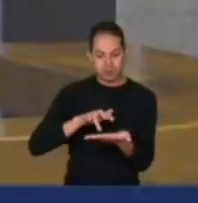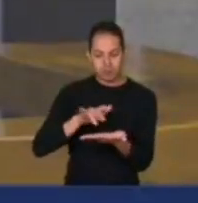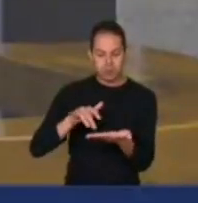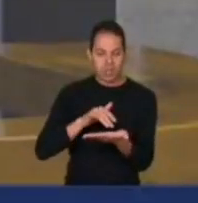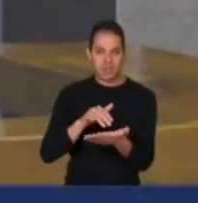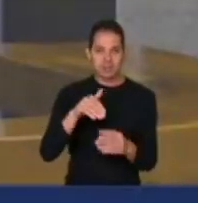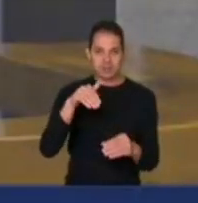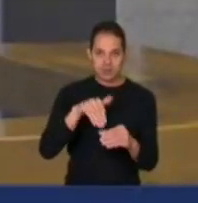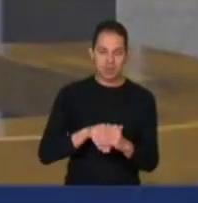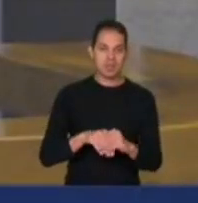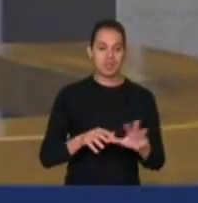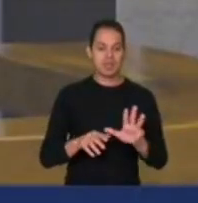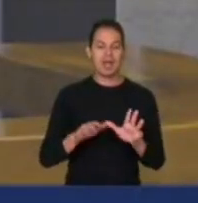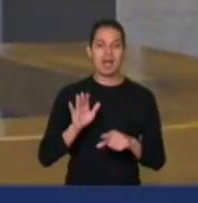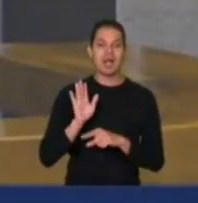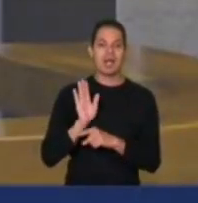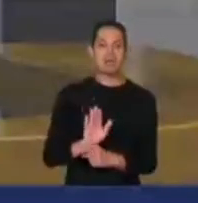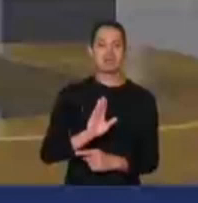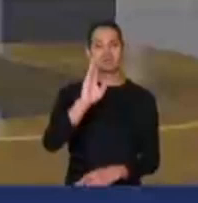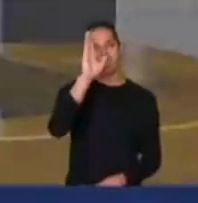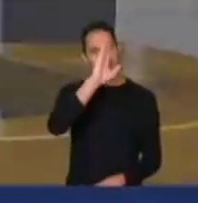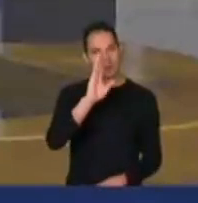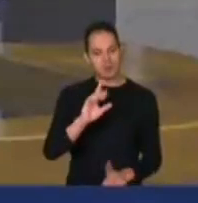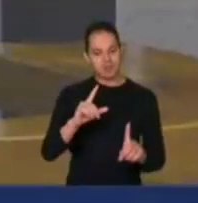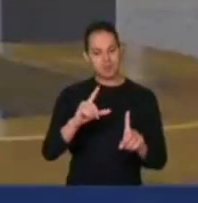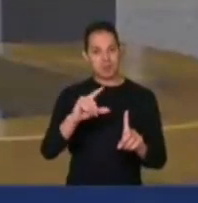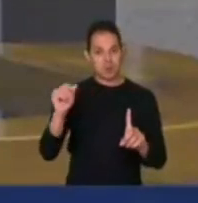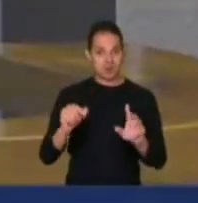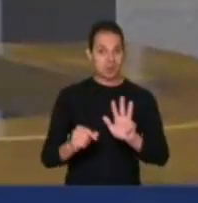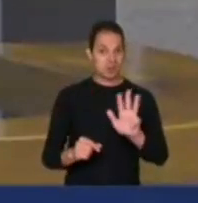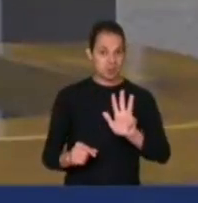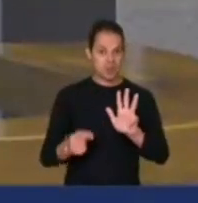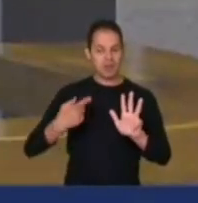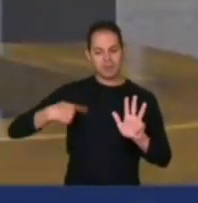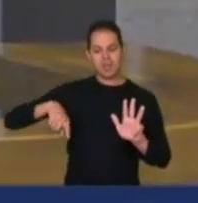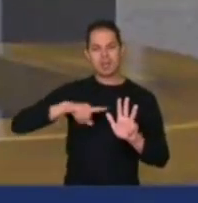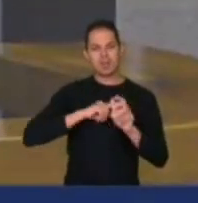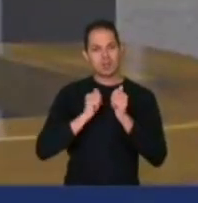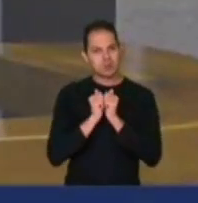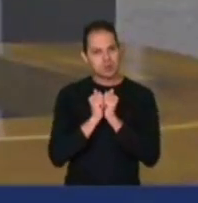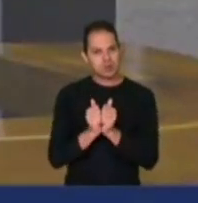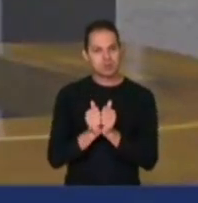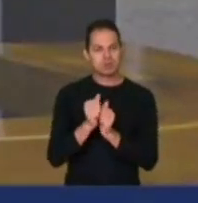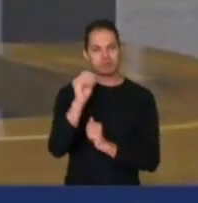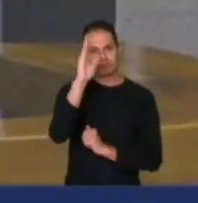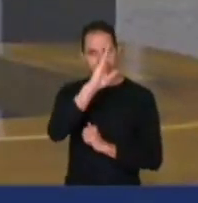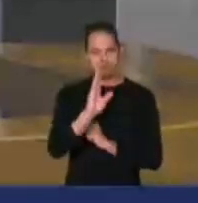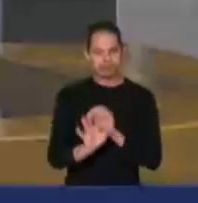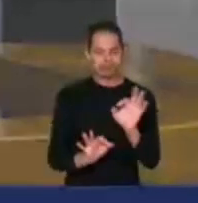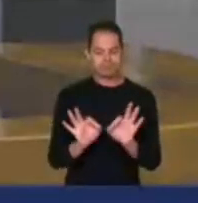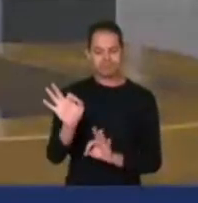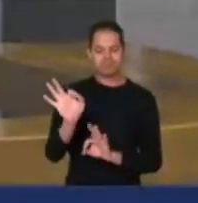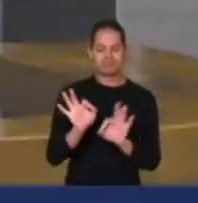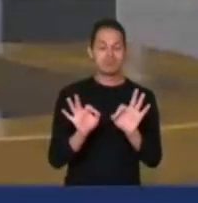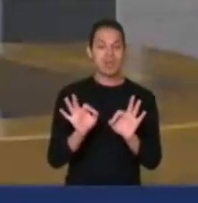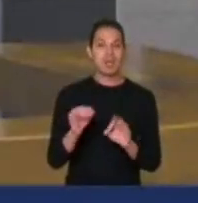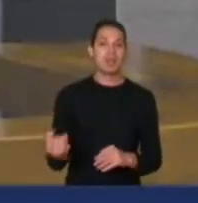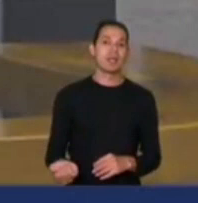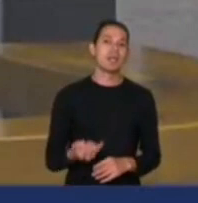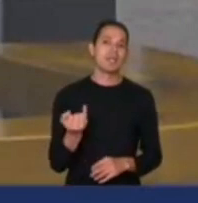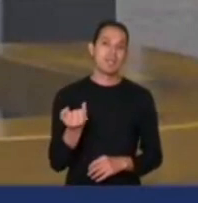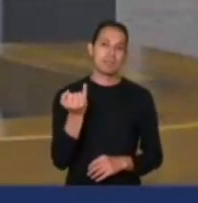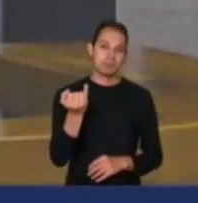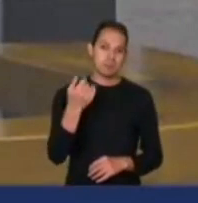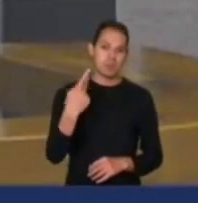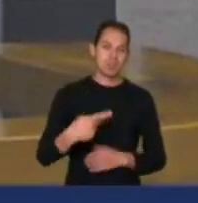e ajudaram o Brasil a eleger Lula para que a gente possa, junto, reconstruir o nosso país. É fundamental o papel desta casa